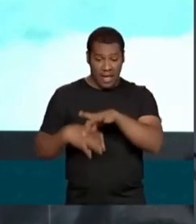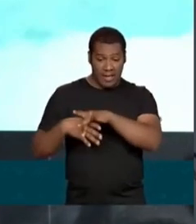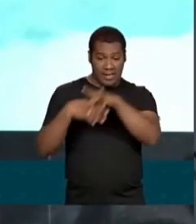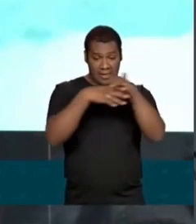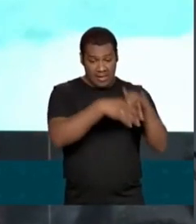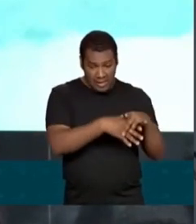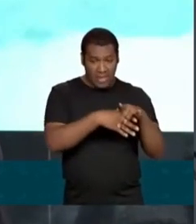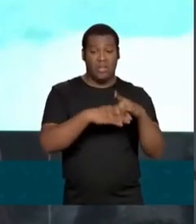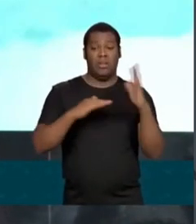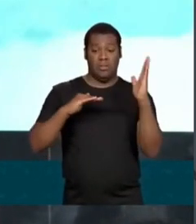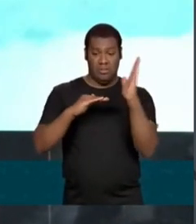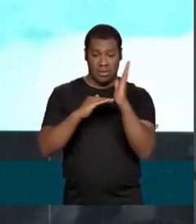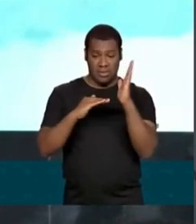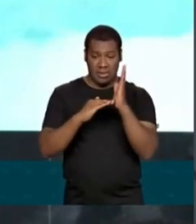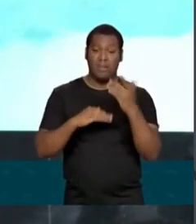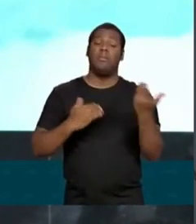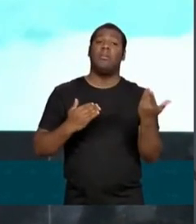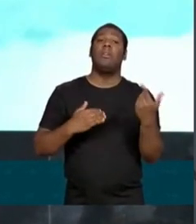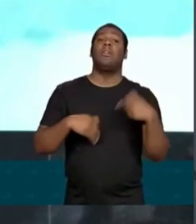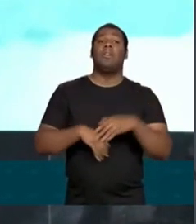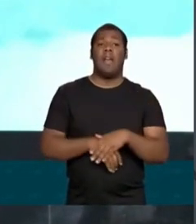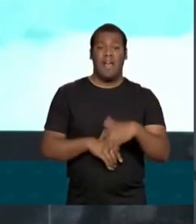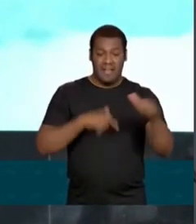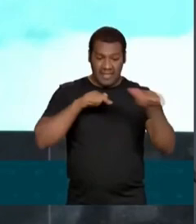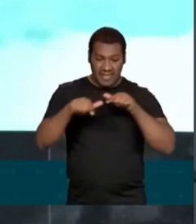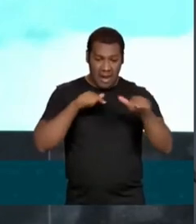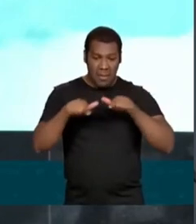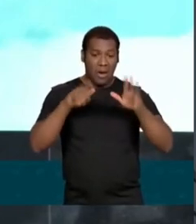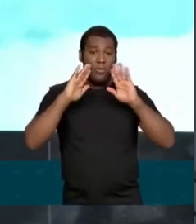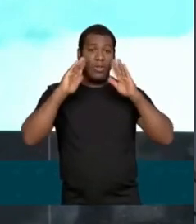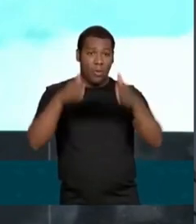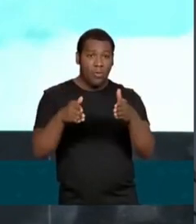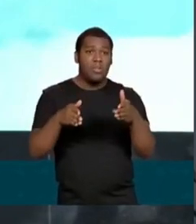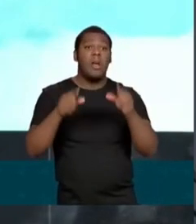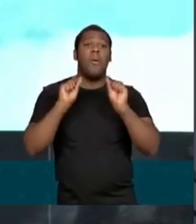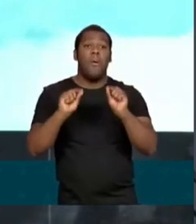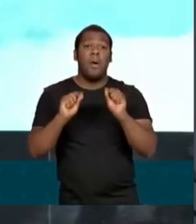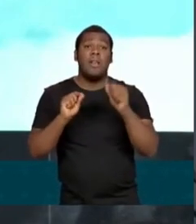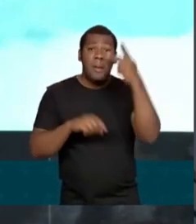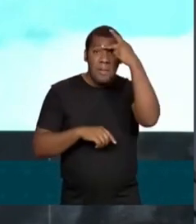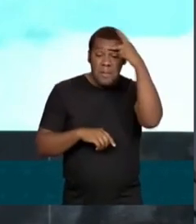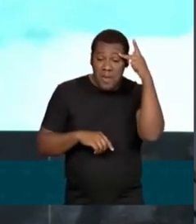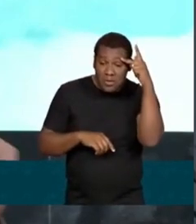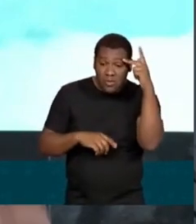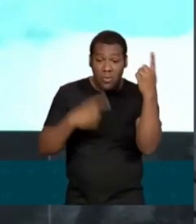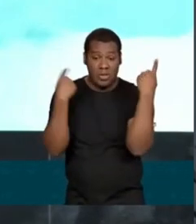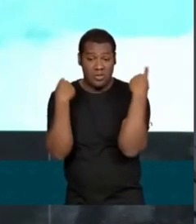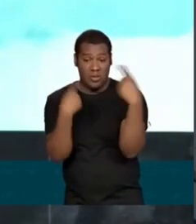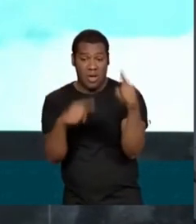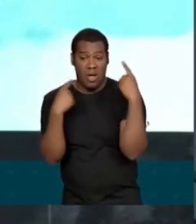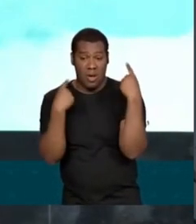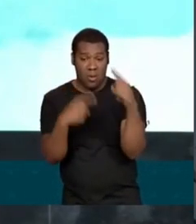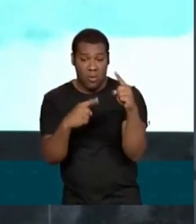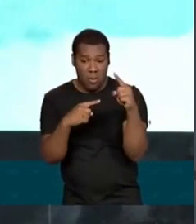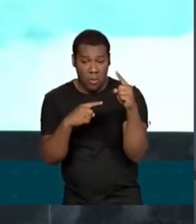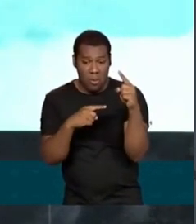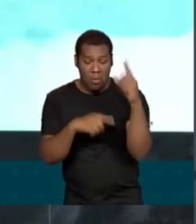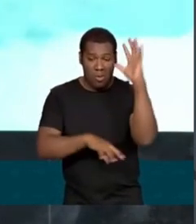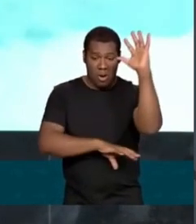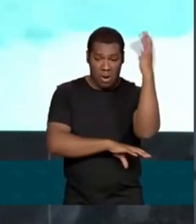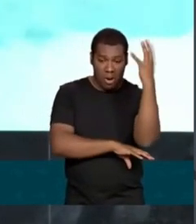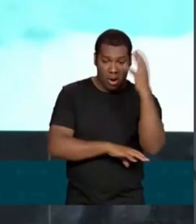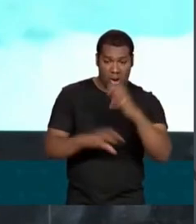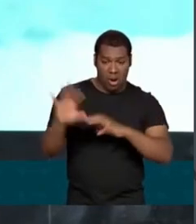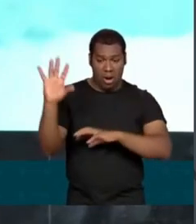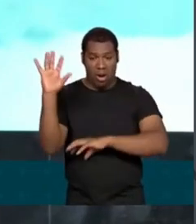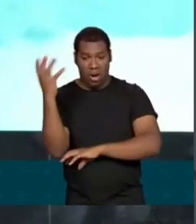Vamos trabalhar para que agressões ao meio ambiente seja não sejam aprovadas no